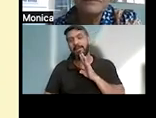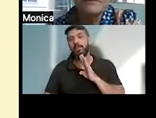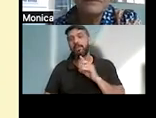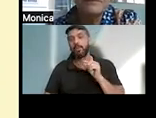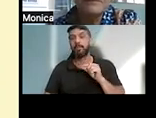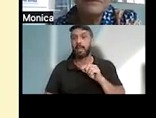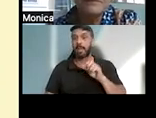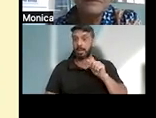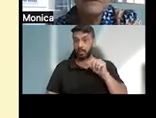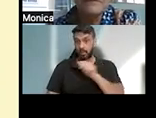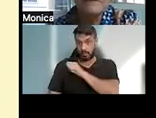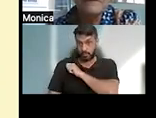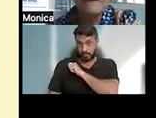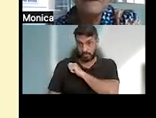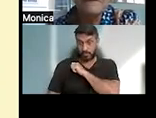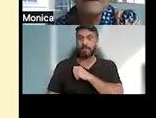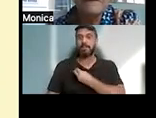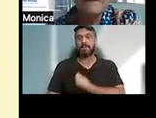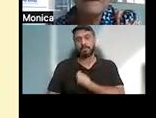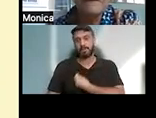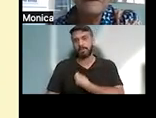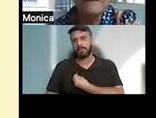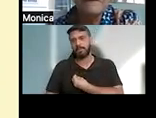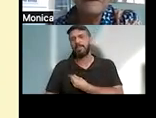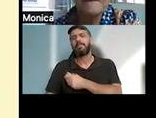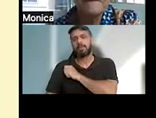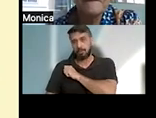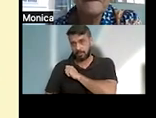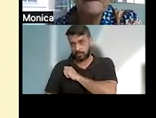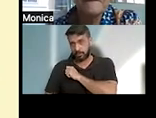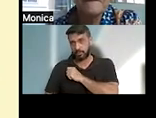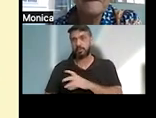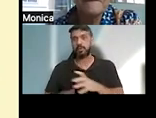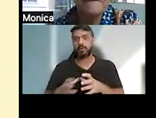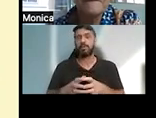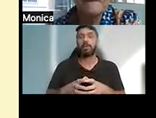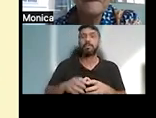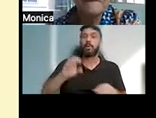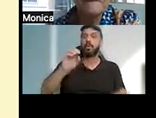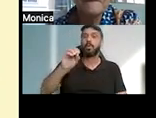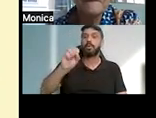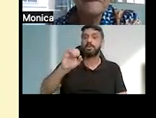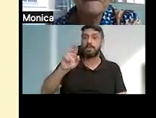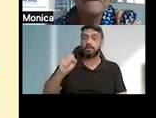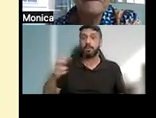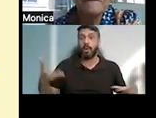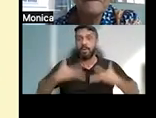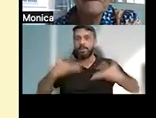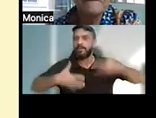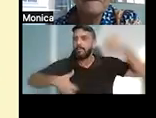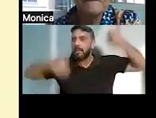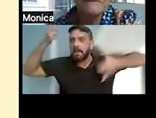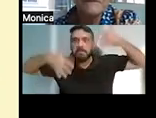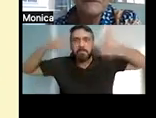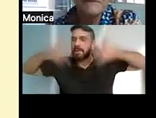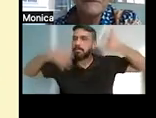que participavam, não sei se a gente pode chamar de alunos, enfim, mas participantes da Osiris, muito empolgados falando sobre o